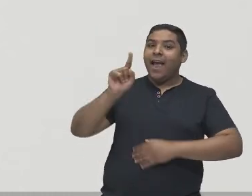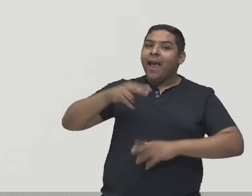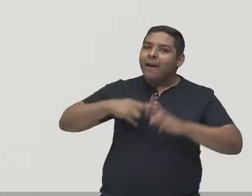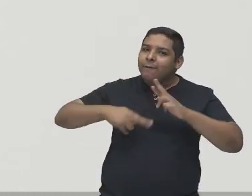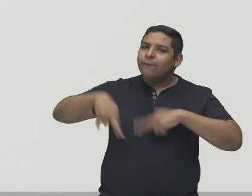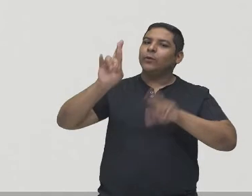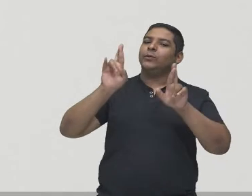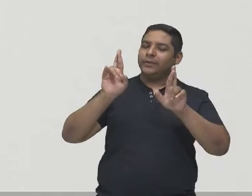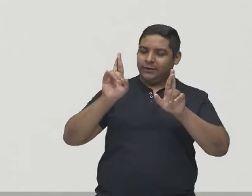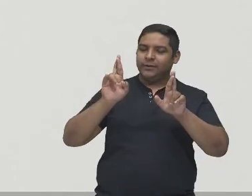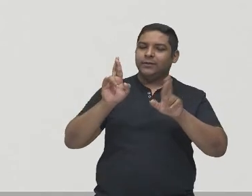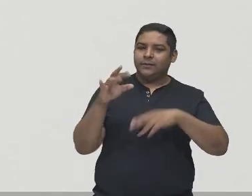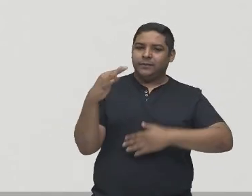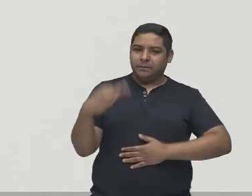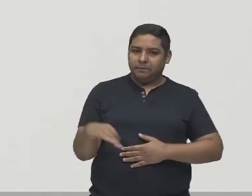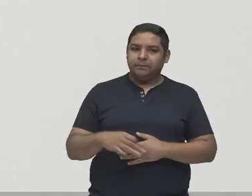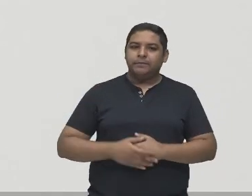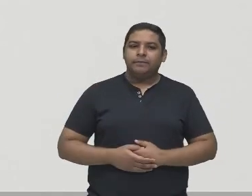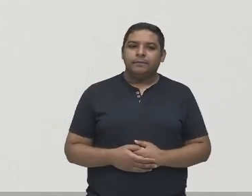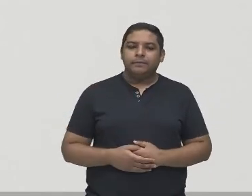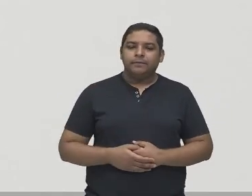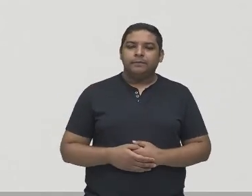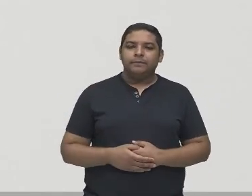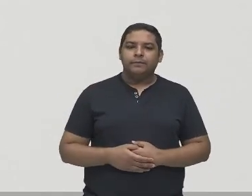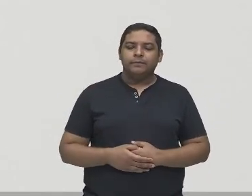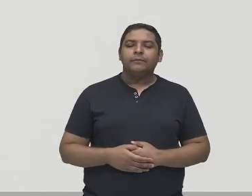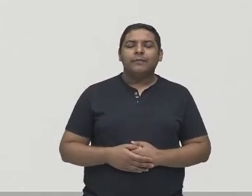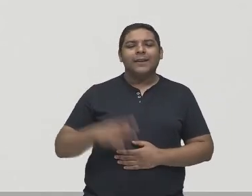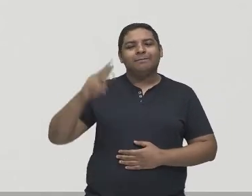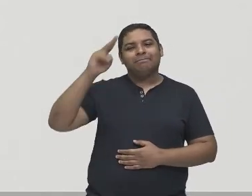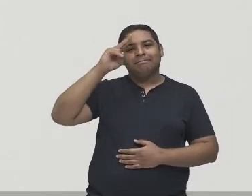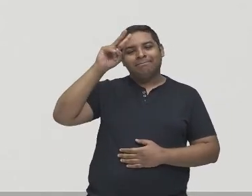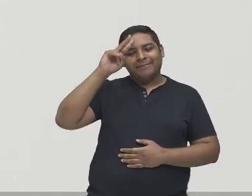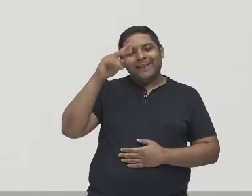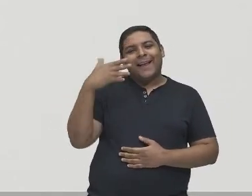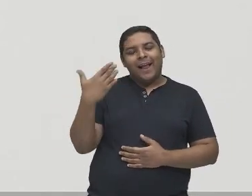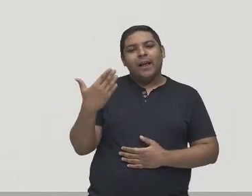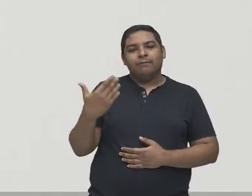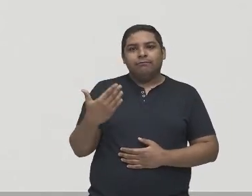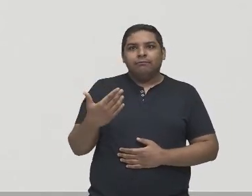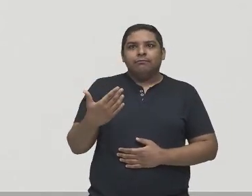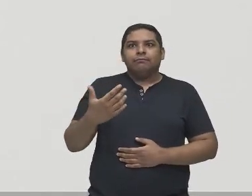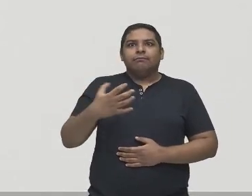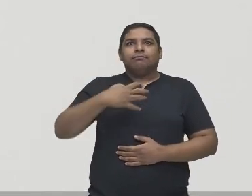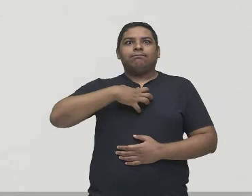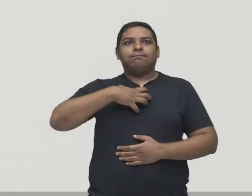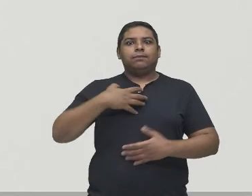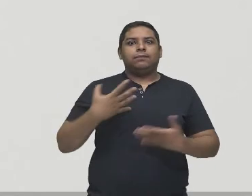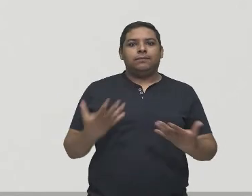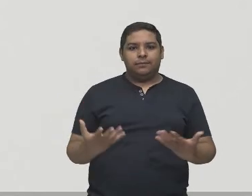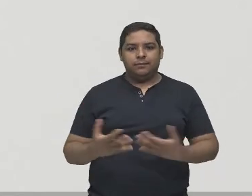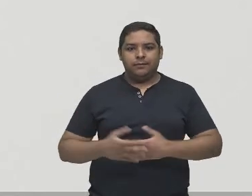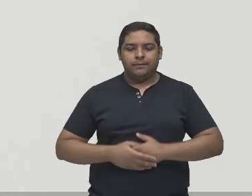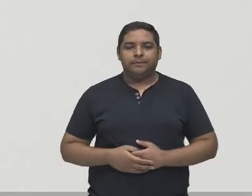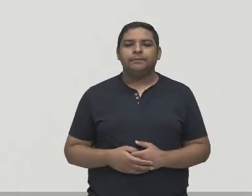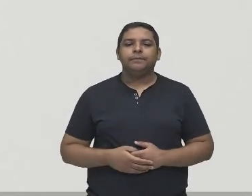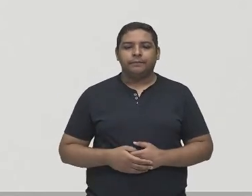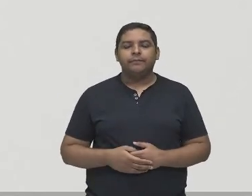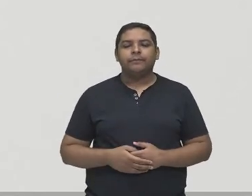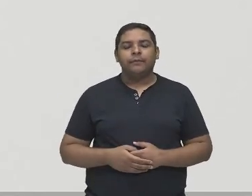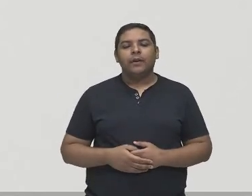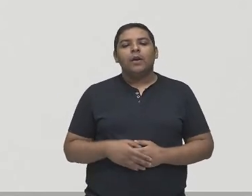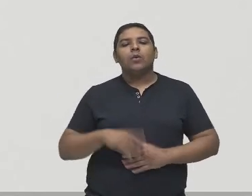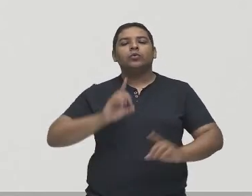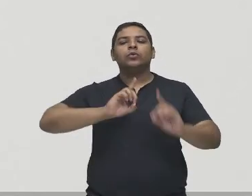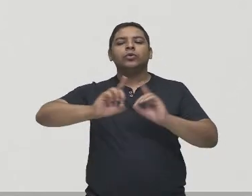uma revolução. Então, só aí eu já imagino que ele deu aquela tombada na cadeira para trás, não é? Então, aí, ó, com base nesse diálogo e nos